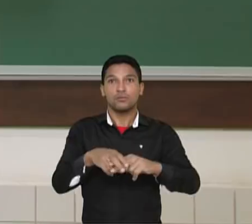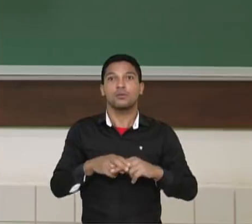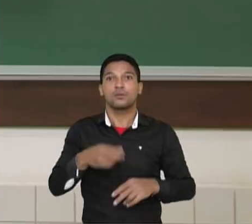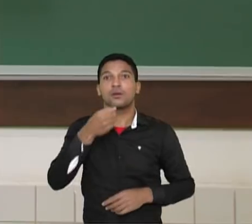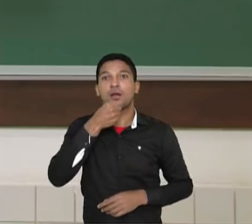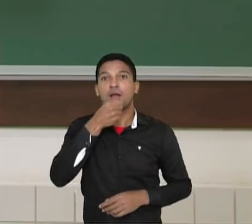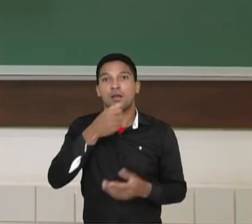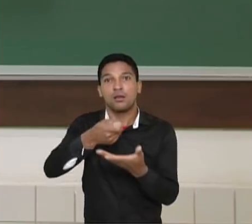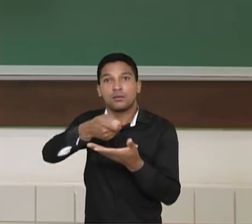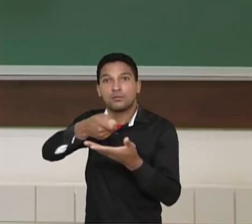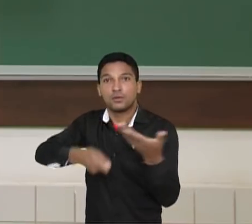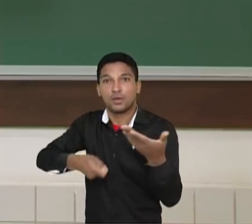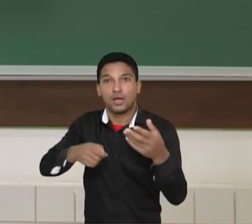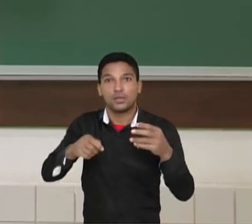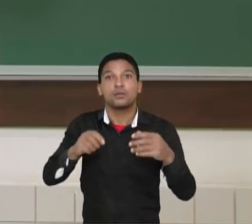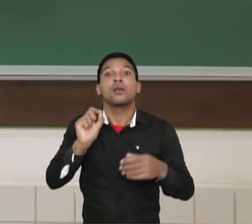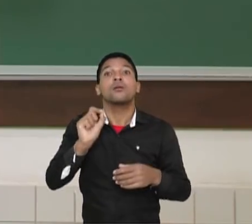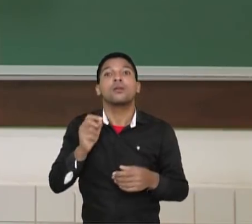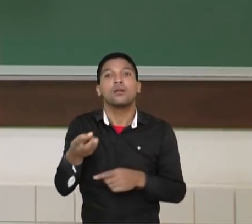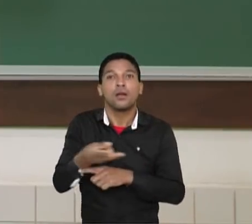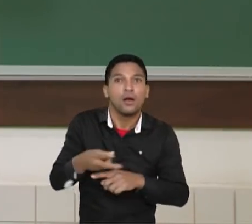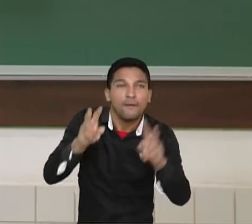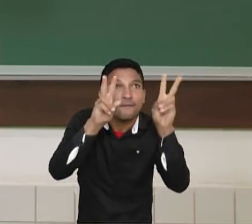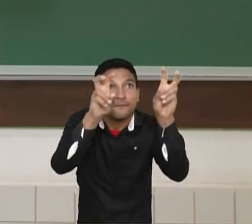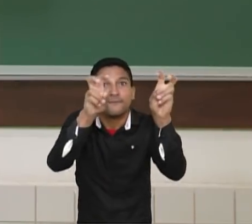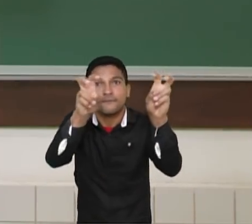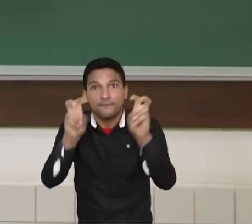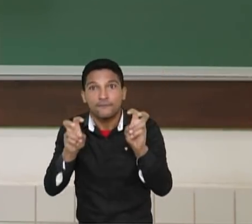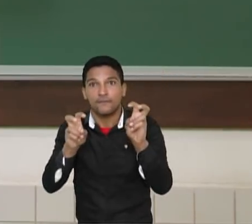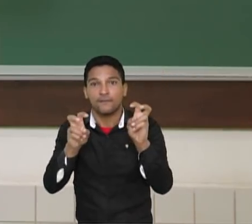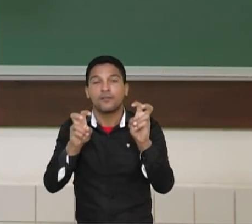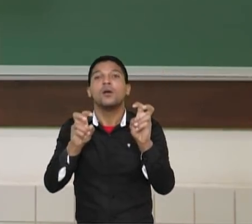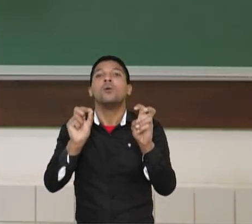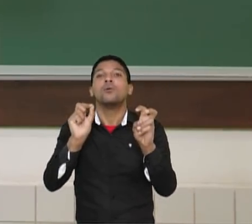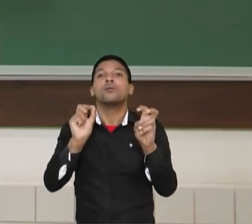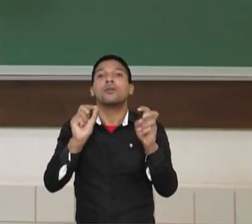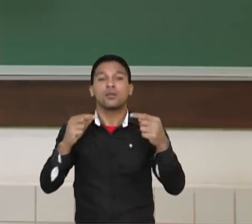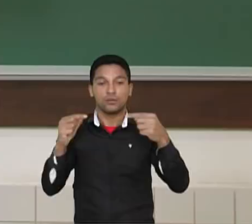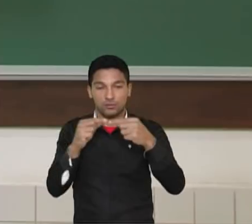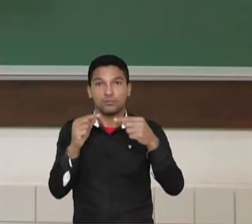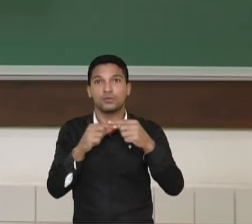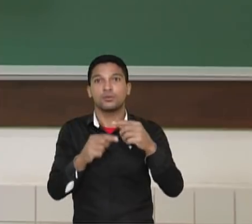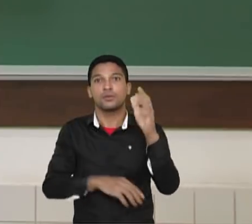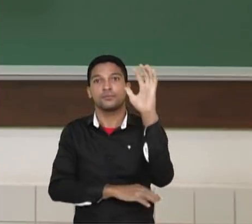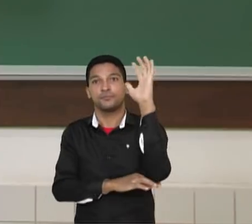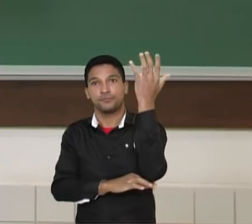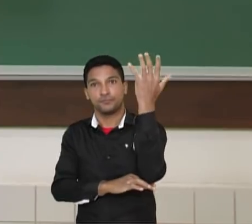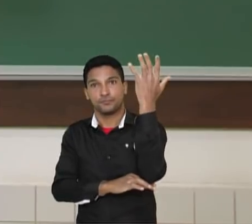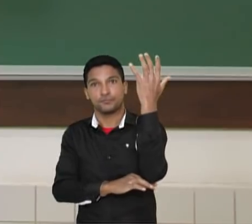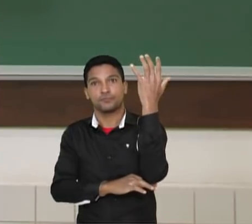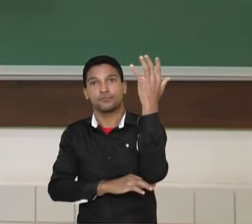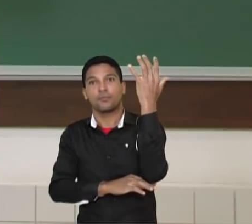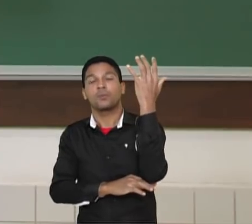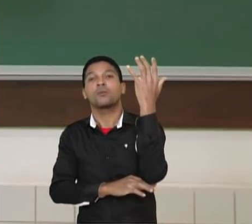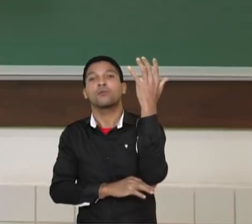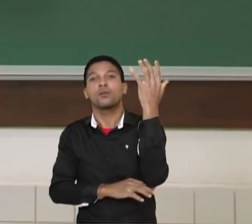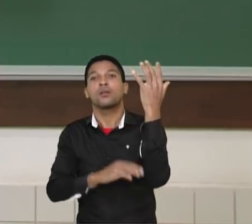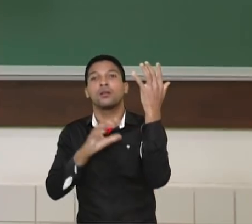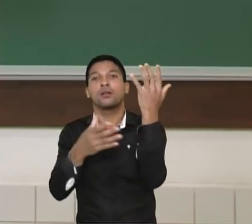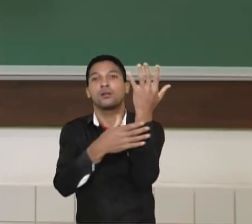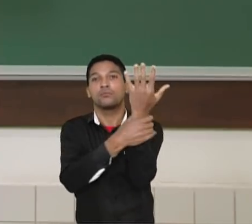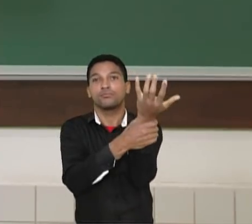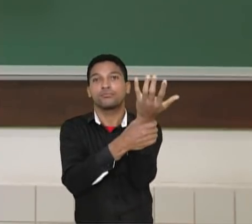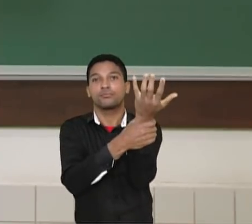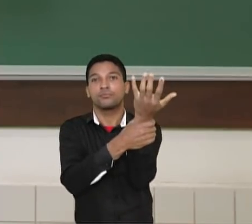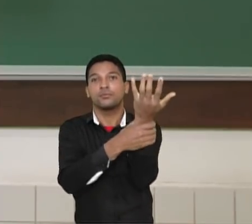bastante relacionado ao meio ambiente, né? Bastante relacionado à preocupação social,